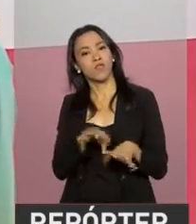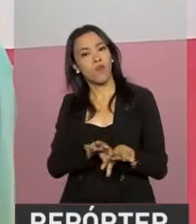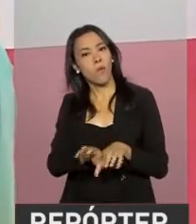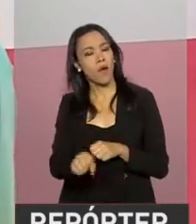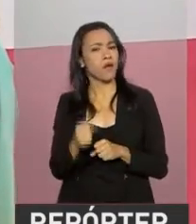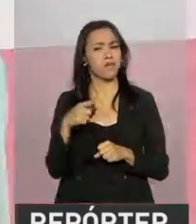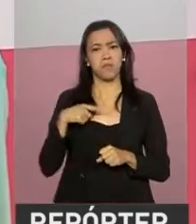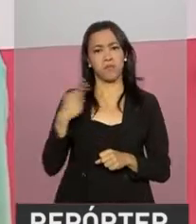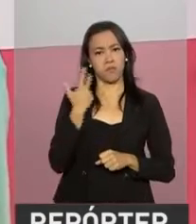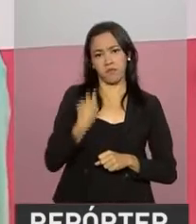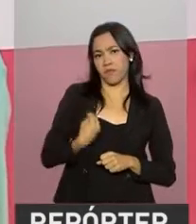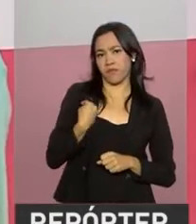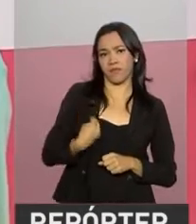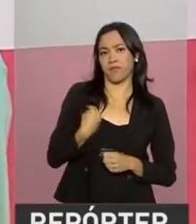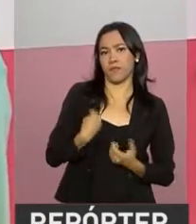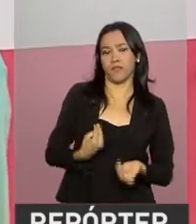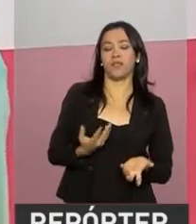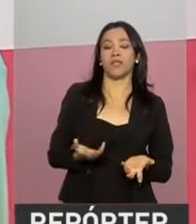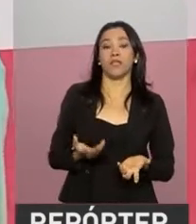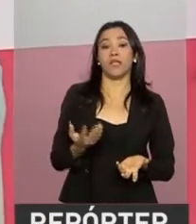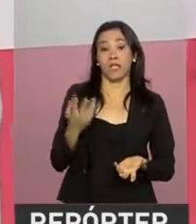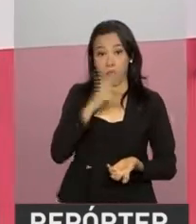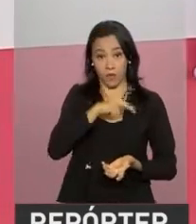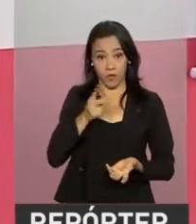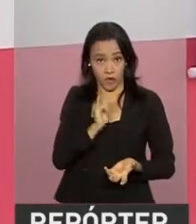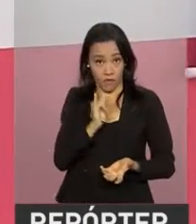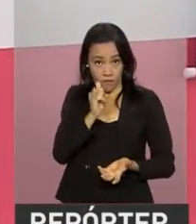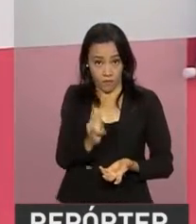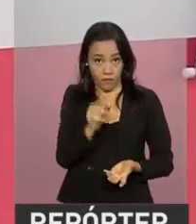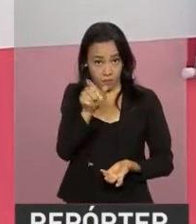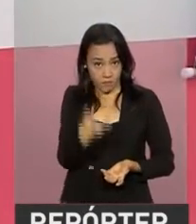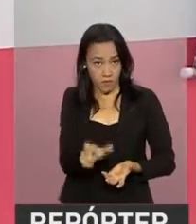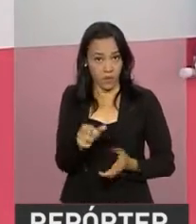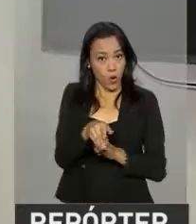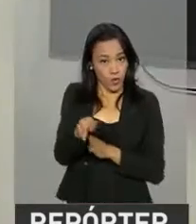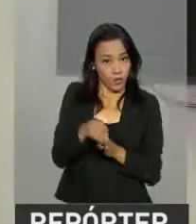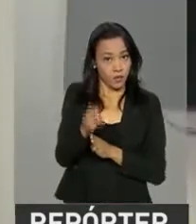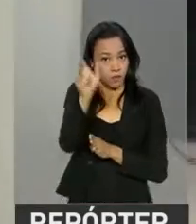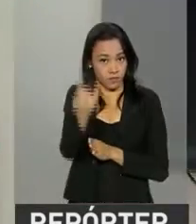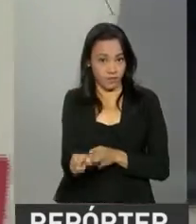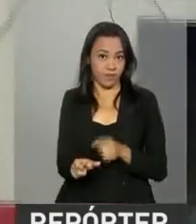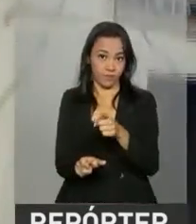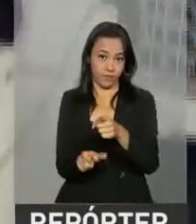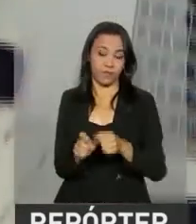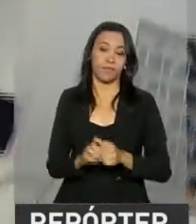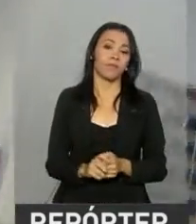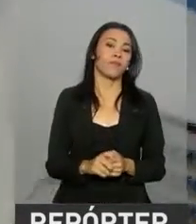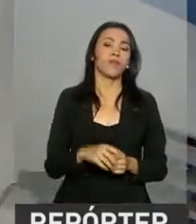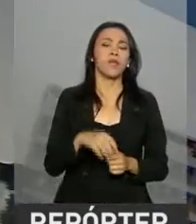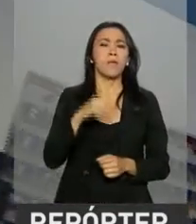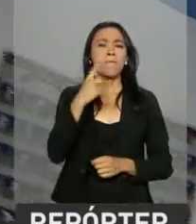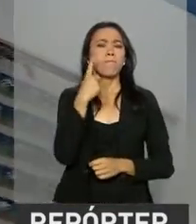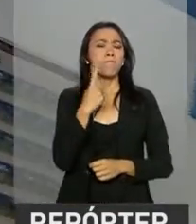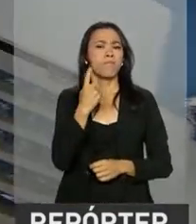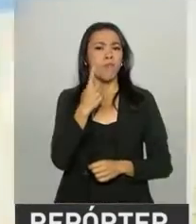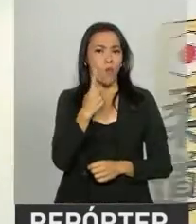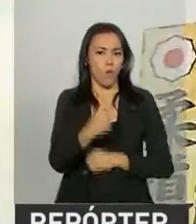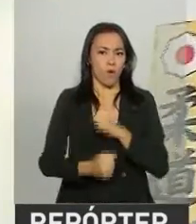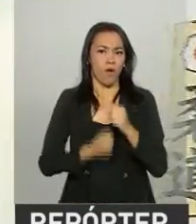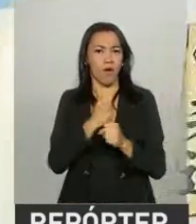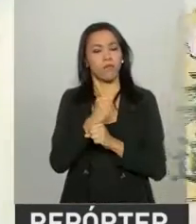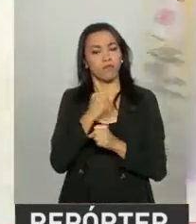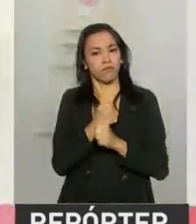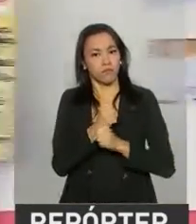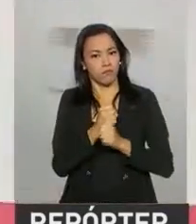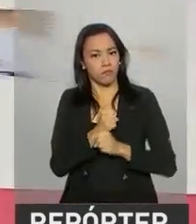ter uma vida, né? E ela que me colocou nesse caminho, né, digamos assim. No primeiro ano de treinos no Instituto, o